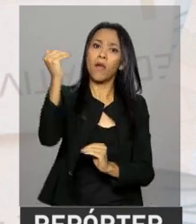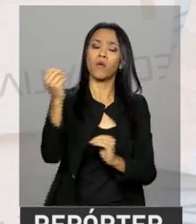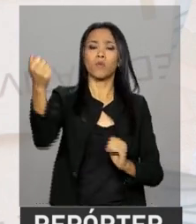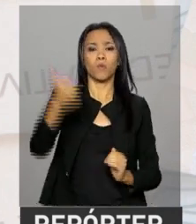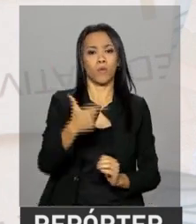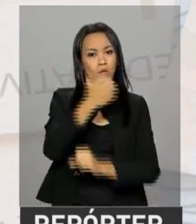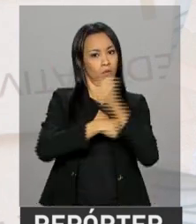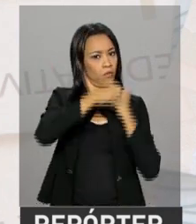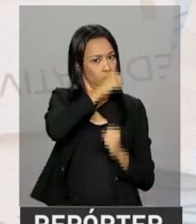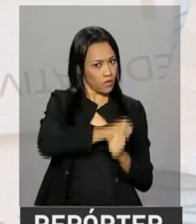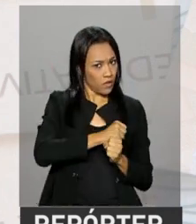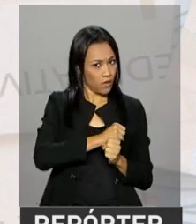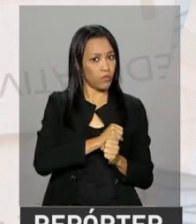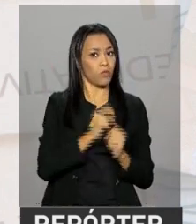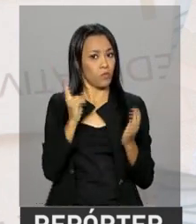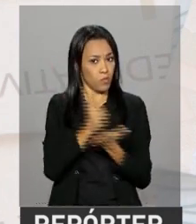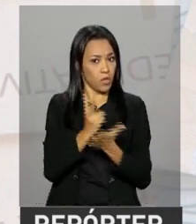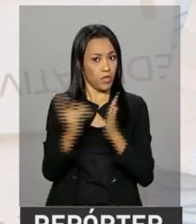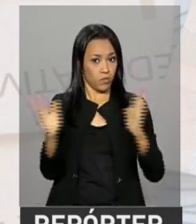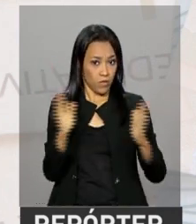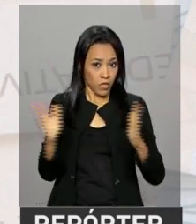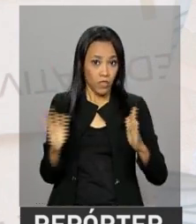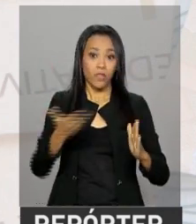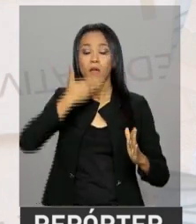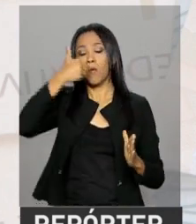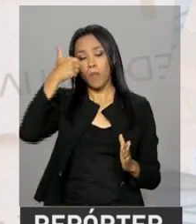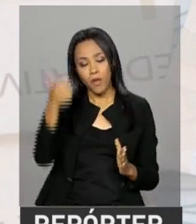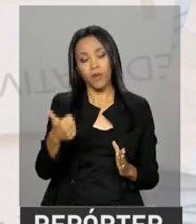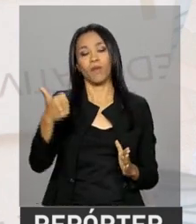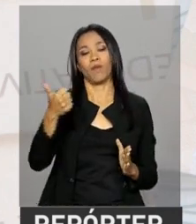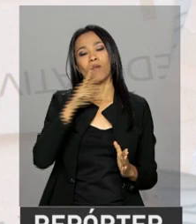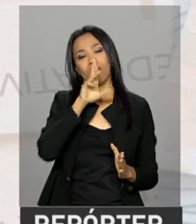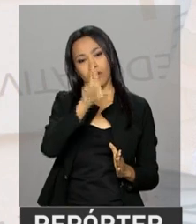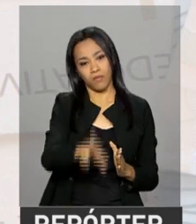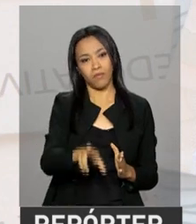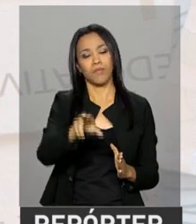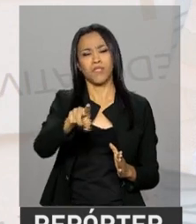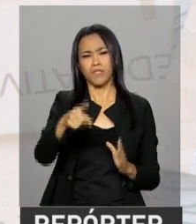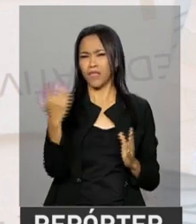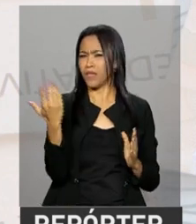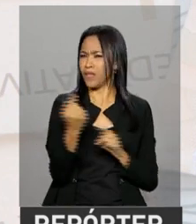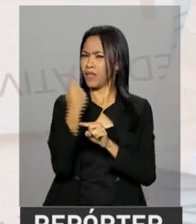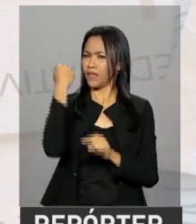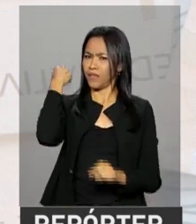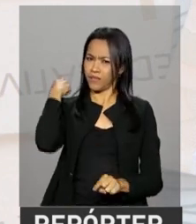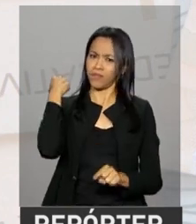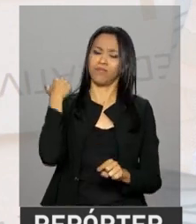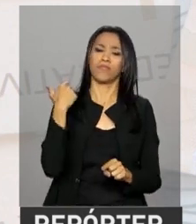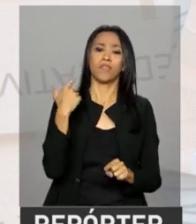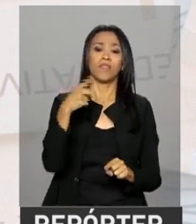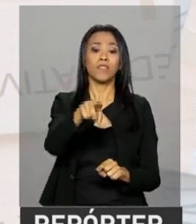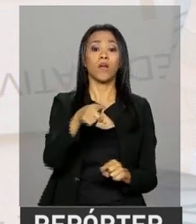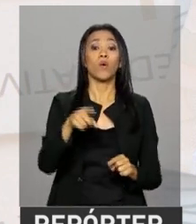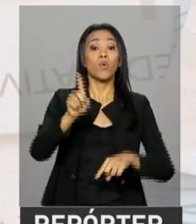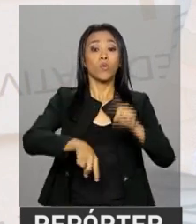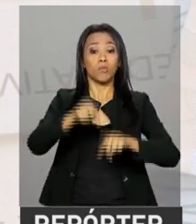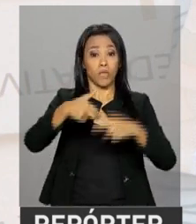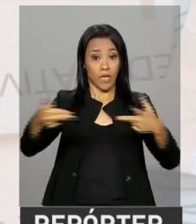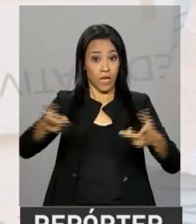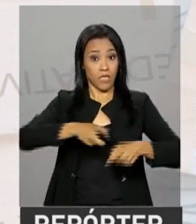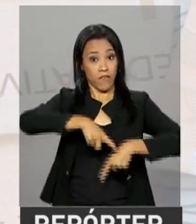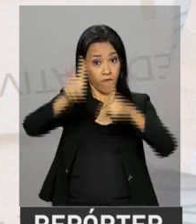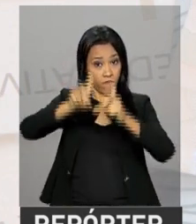e também o melhor resultado para o período desde o início da série histórica entre os produtos que o brasil mais